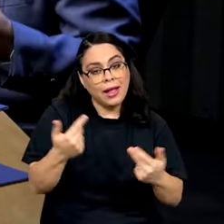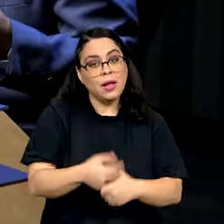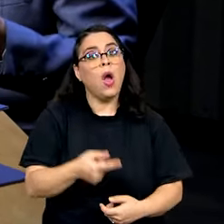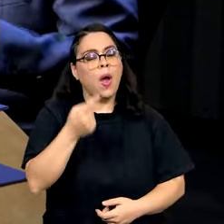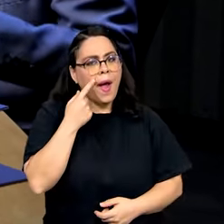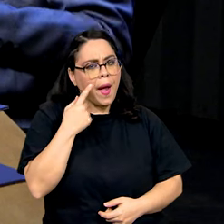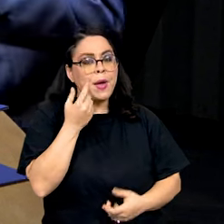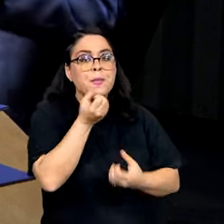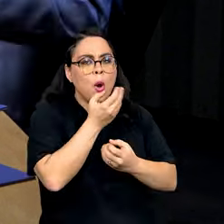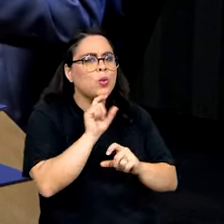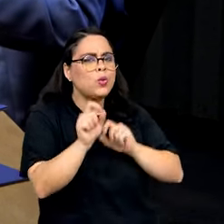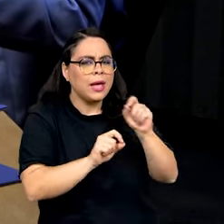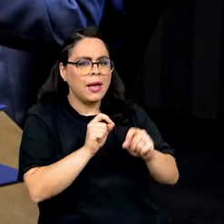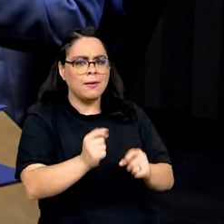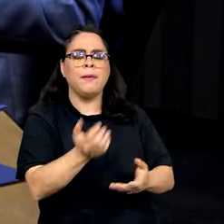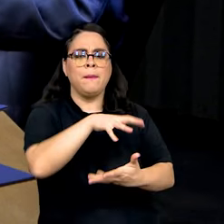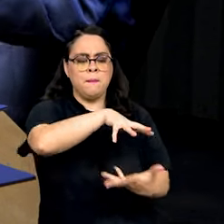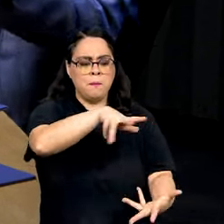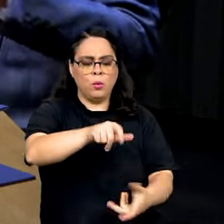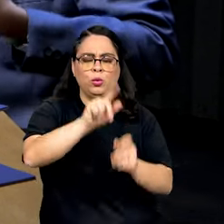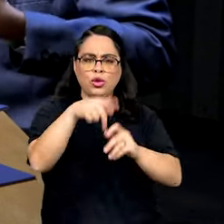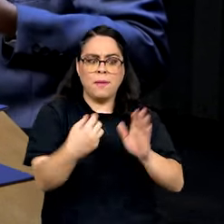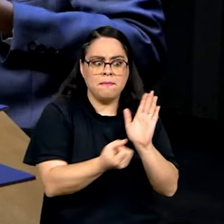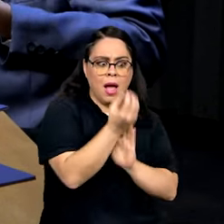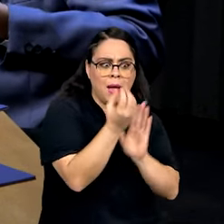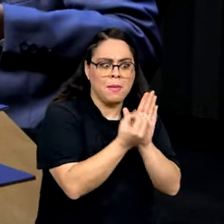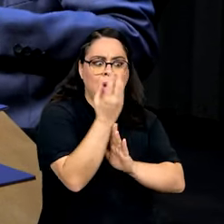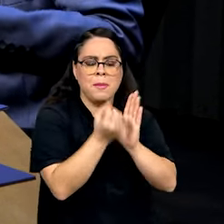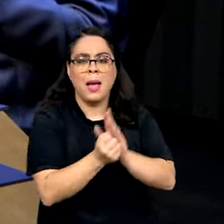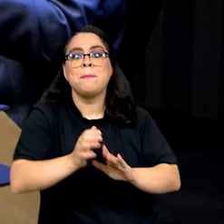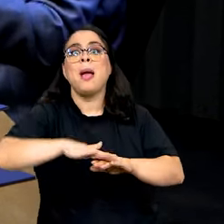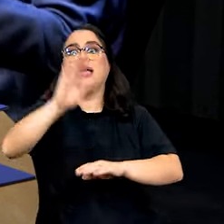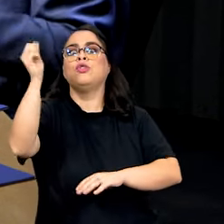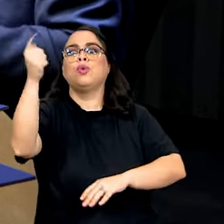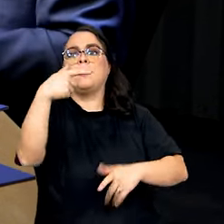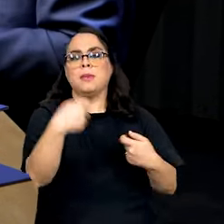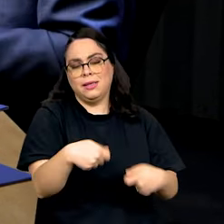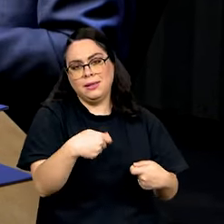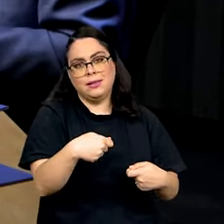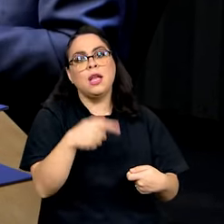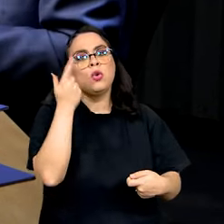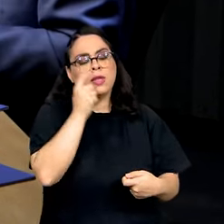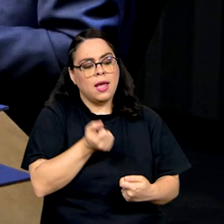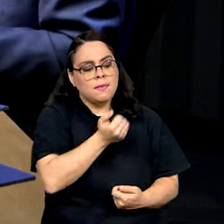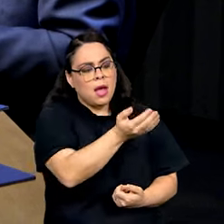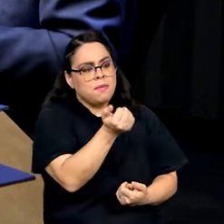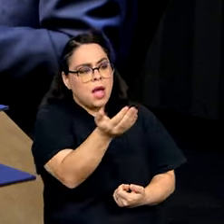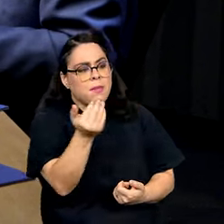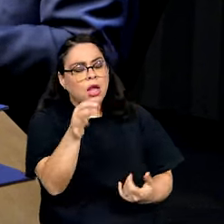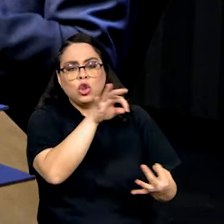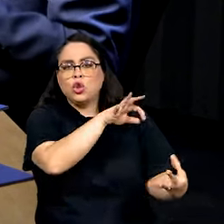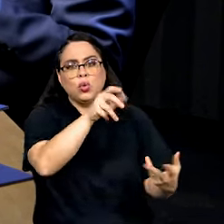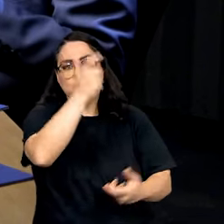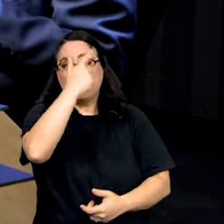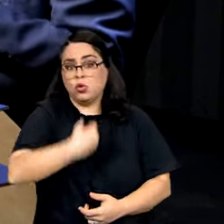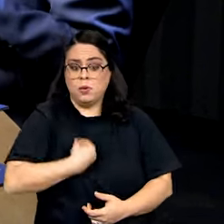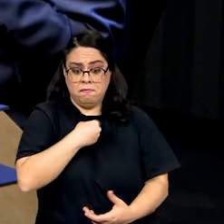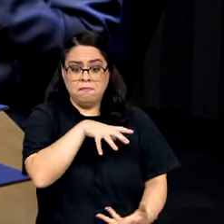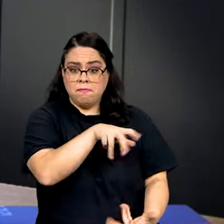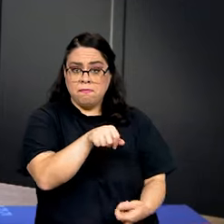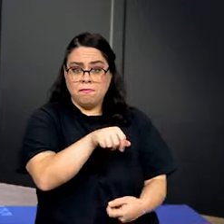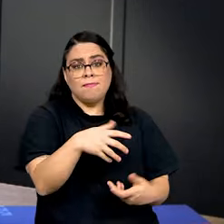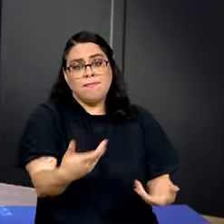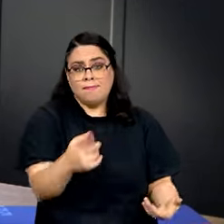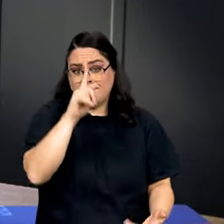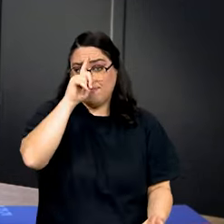o mundo já produz alimento mais do que precisa para entar todas as pessoas do planeta